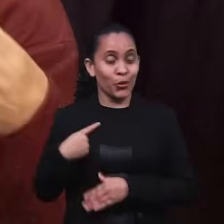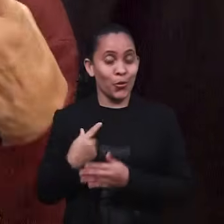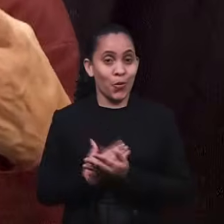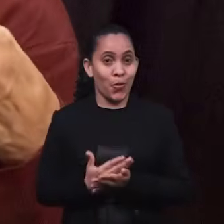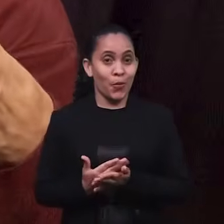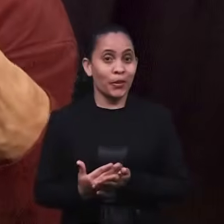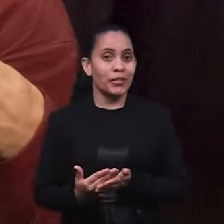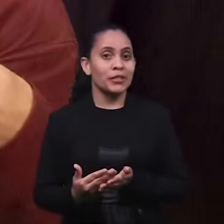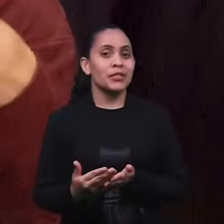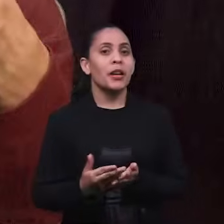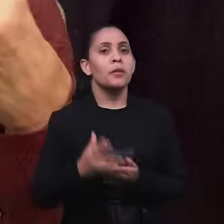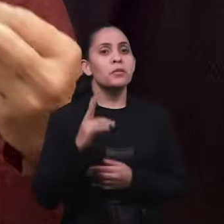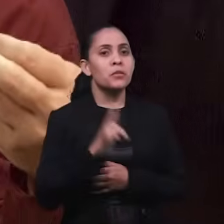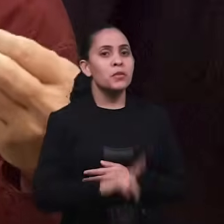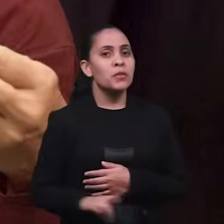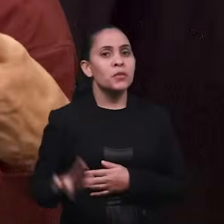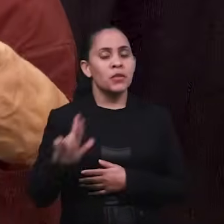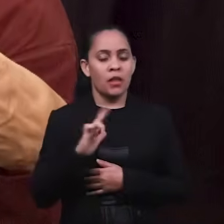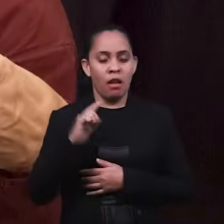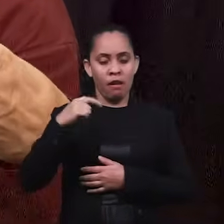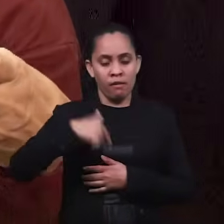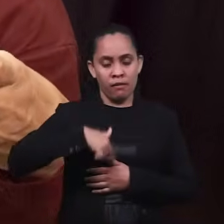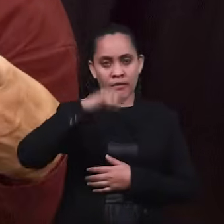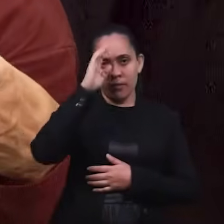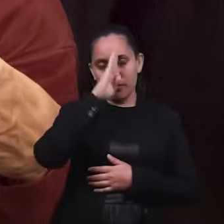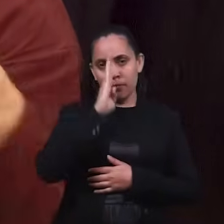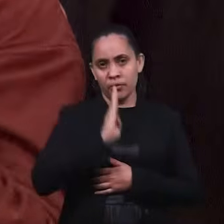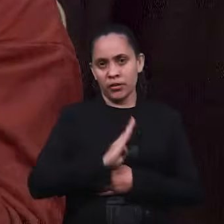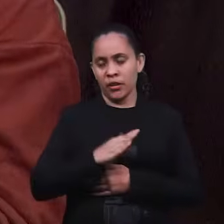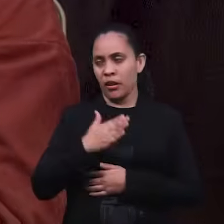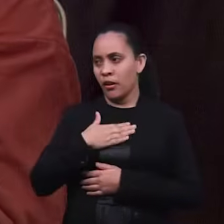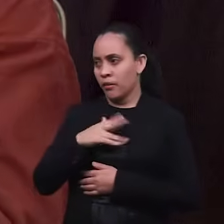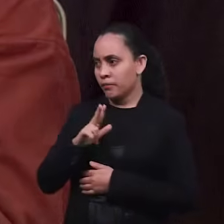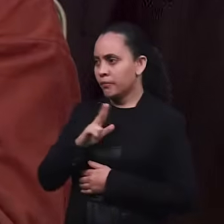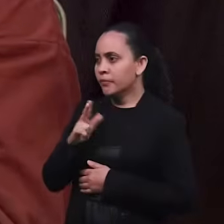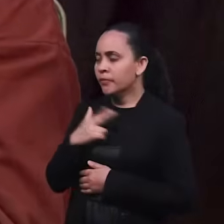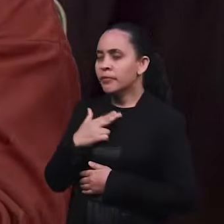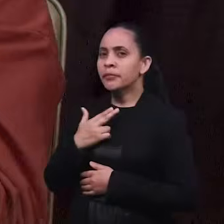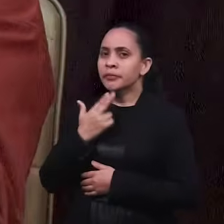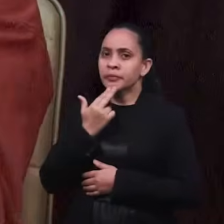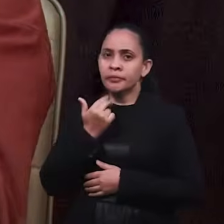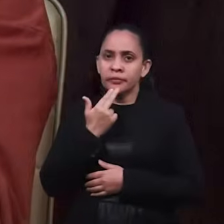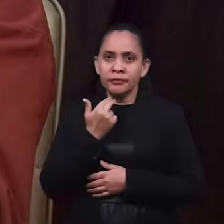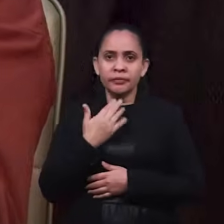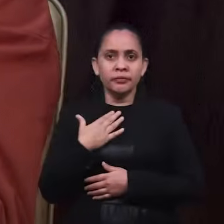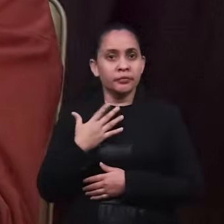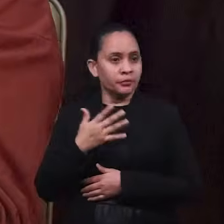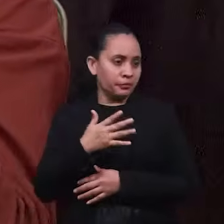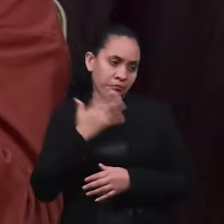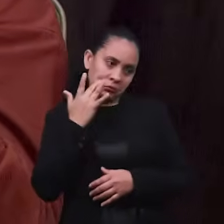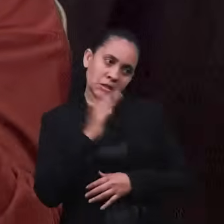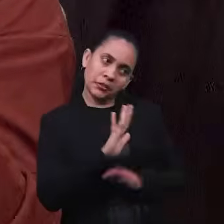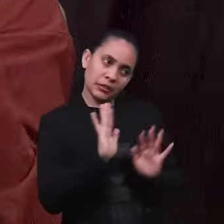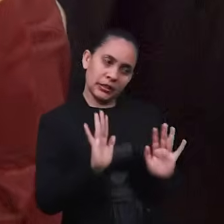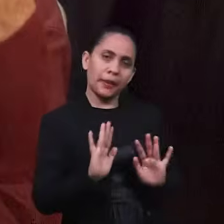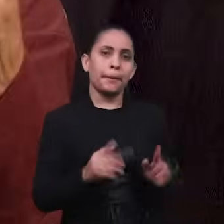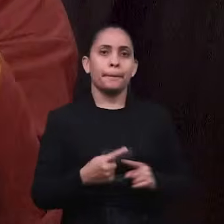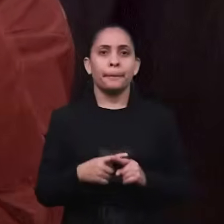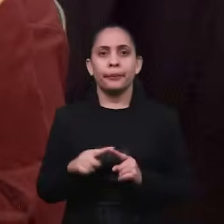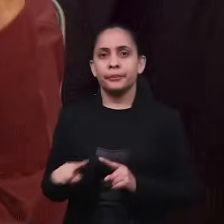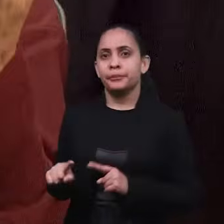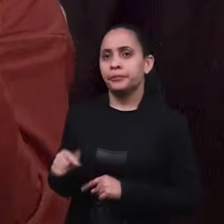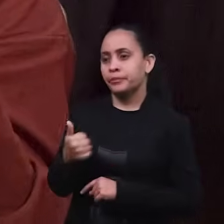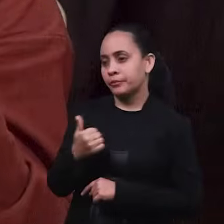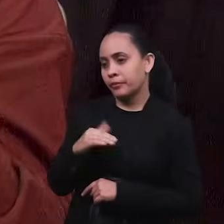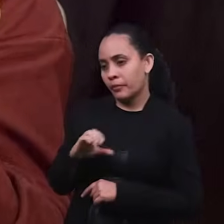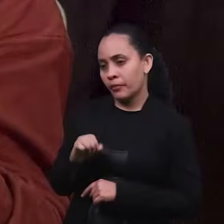a pensar em utilizar a kombucha aqui no Brasil mesmo, eu particularmente como nutricionista, não sei você, mas a gente tem assim uns